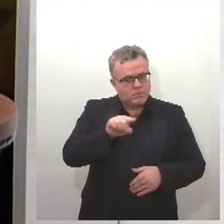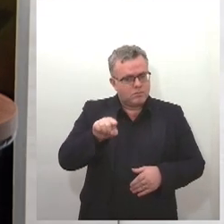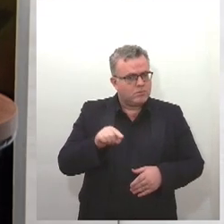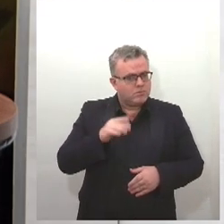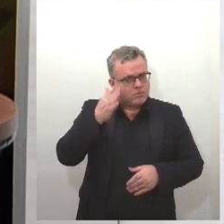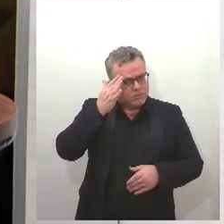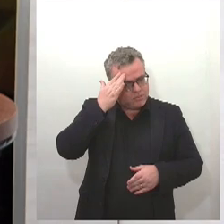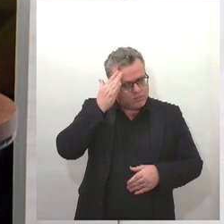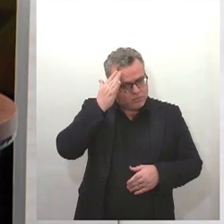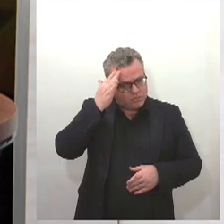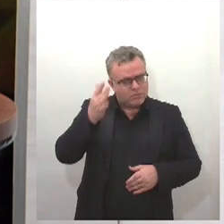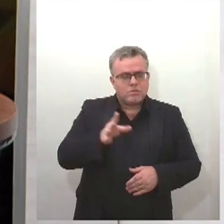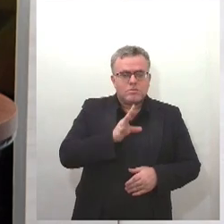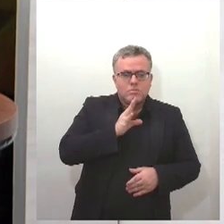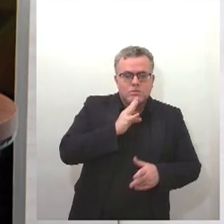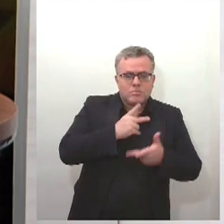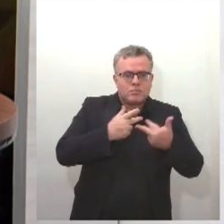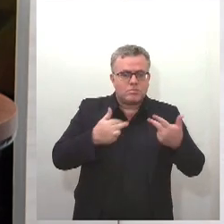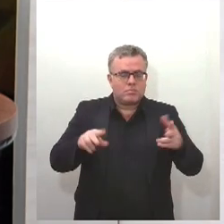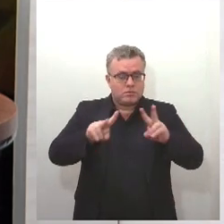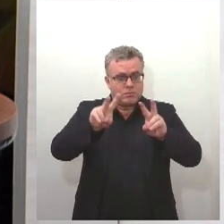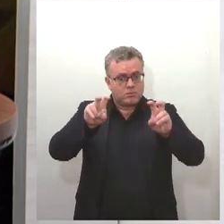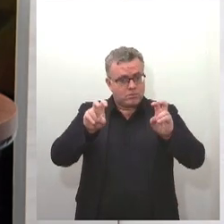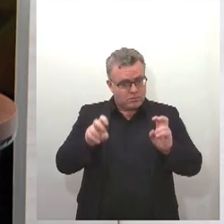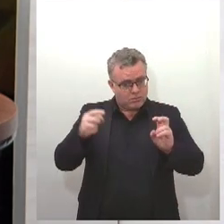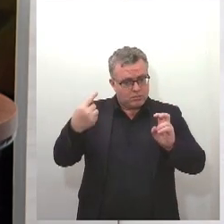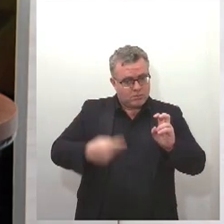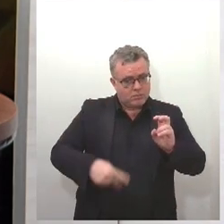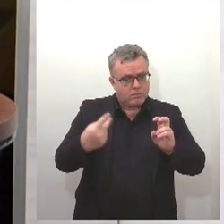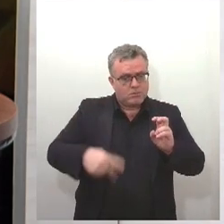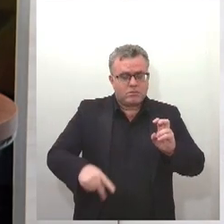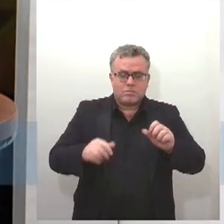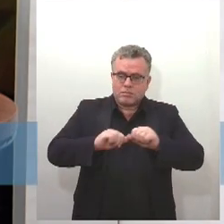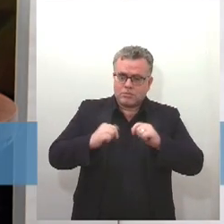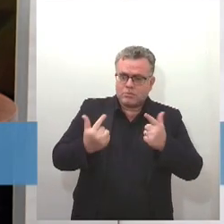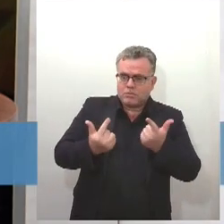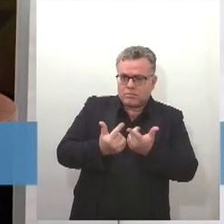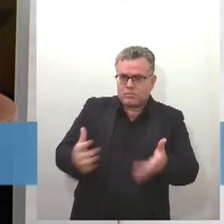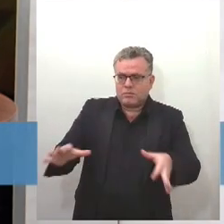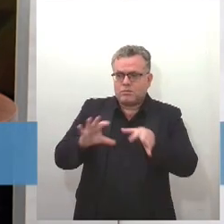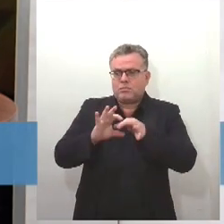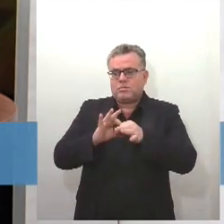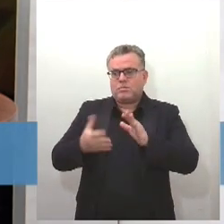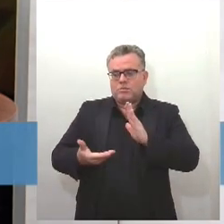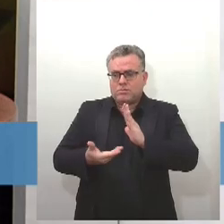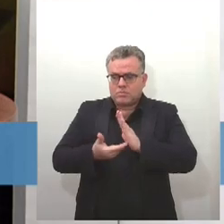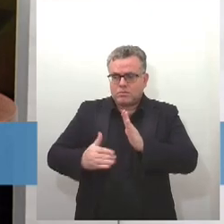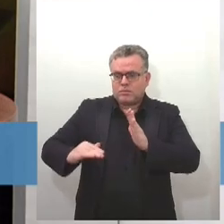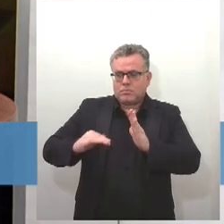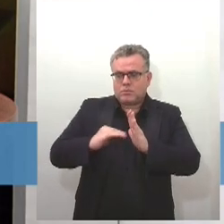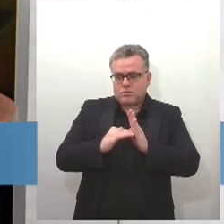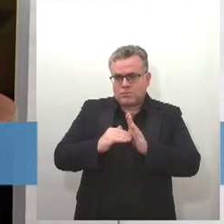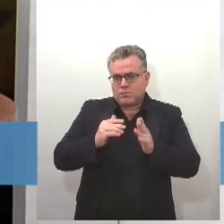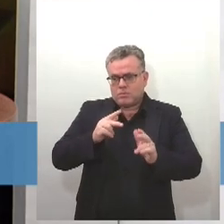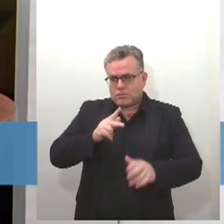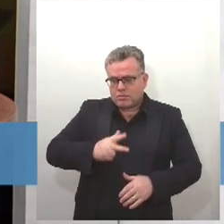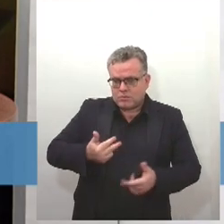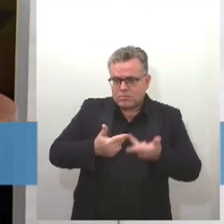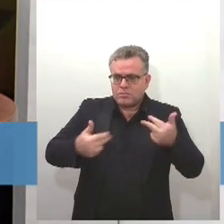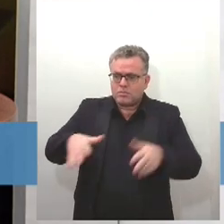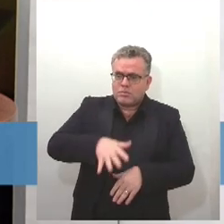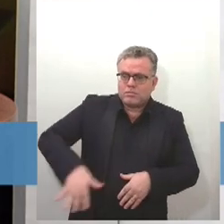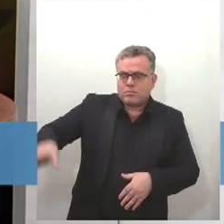temas pautados no legislativo fazendo a ligação entre os aspectos regionais nacionais e